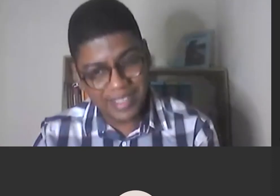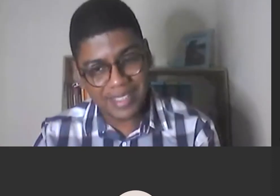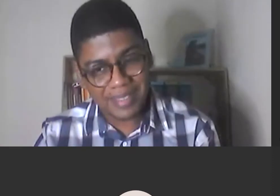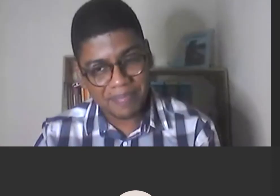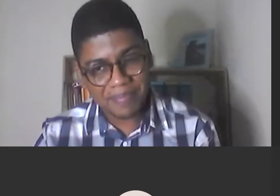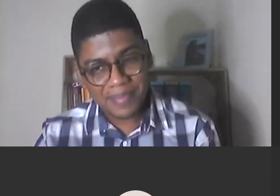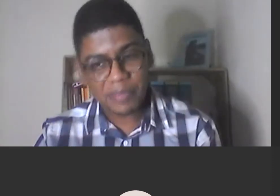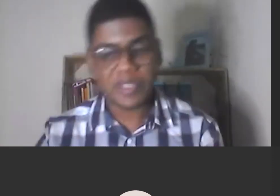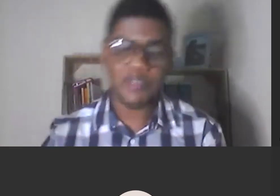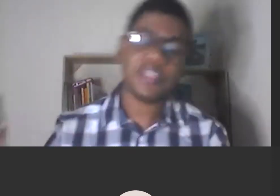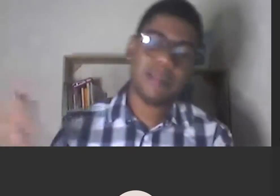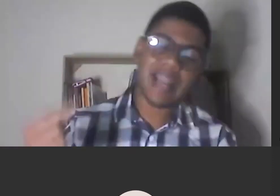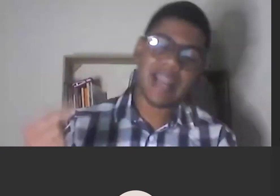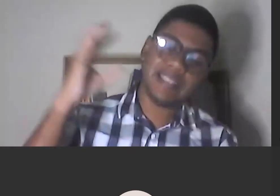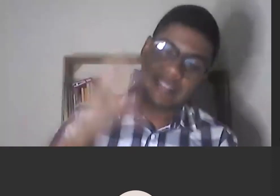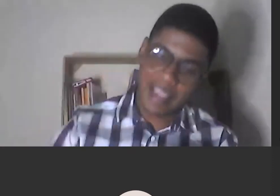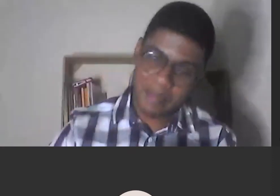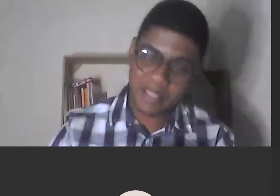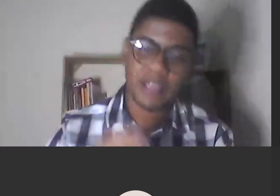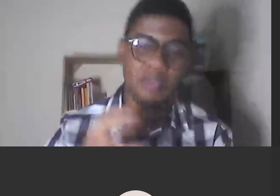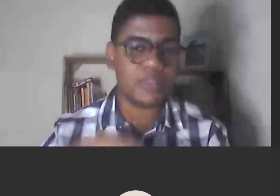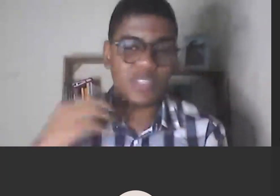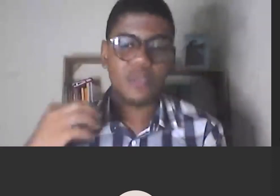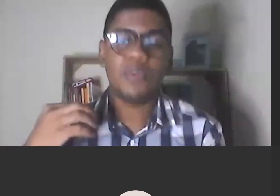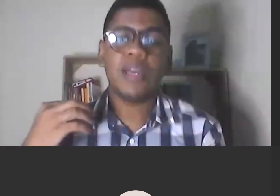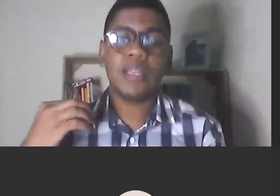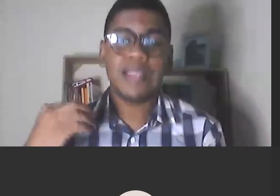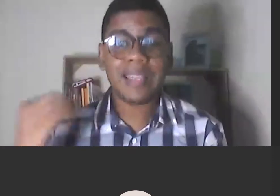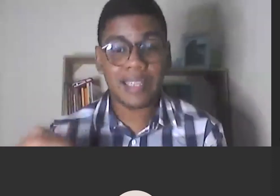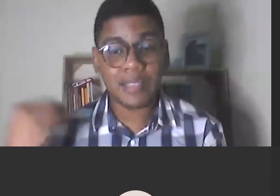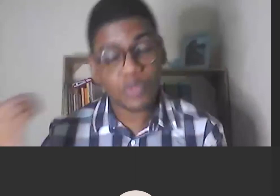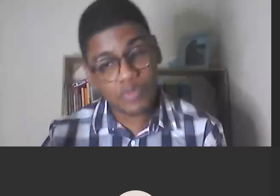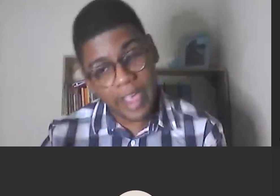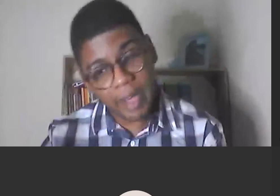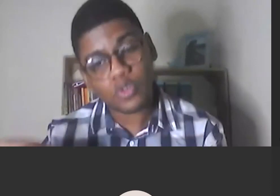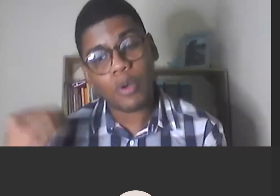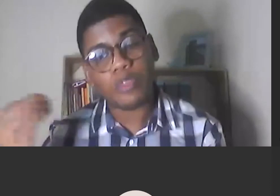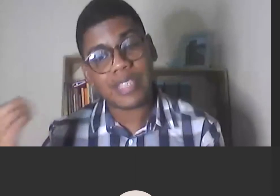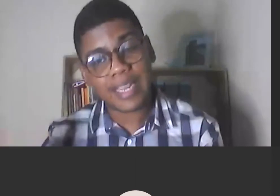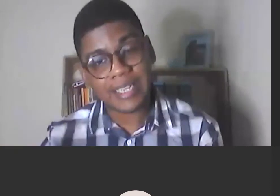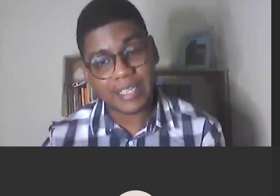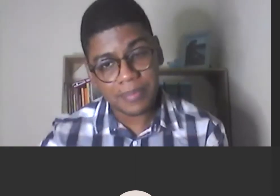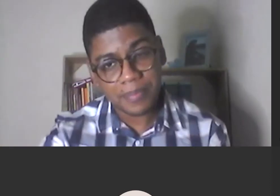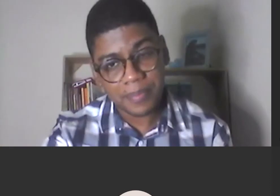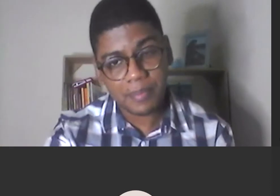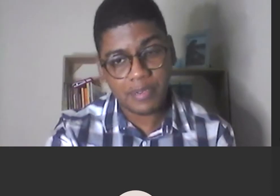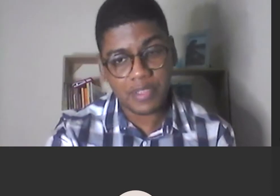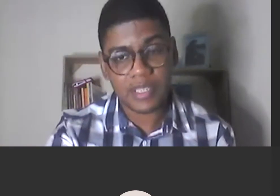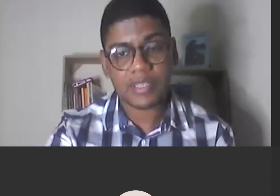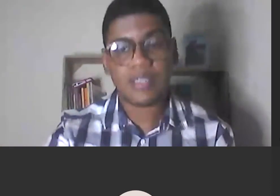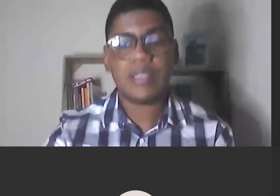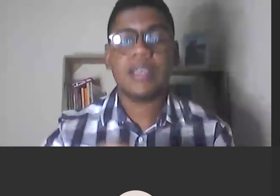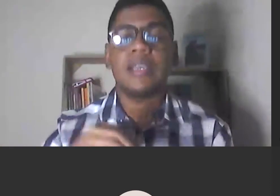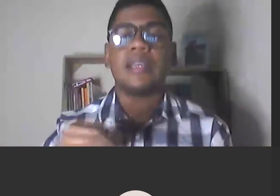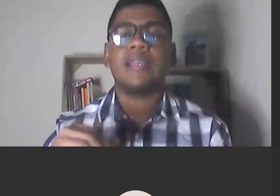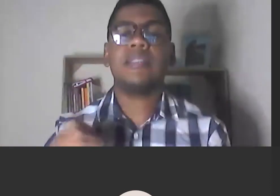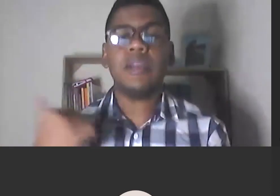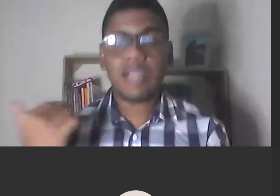com vocês. Porque se eu for trabalhar esses temas, eu não consigo dar tantos verbos como eu gostaria para